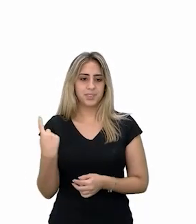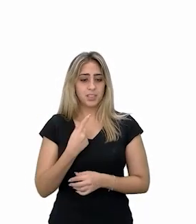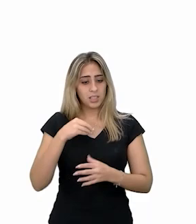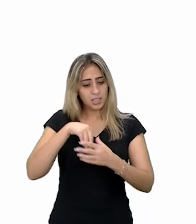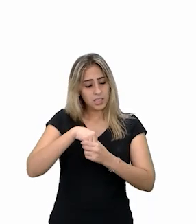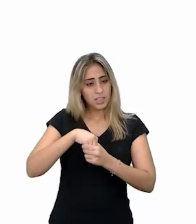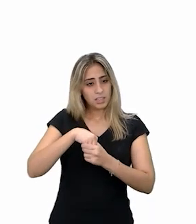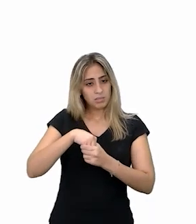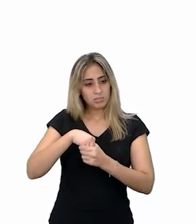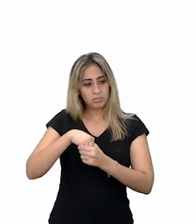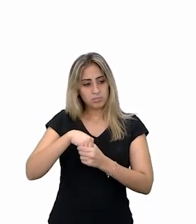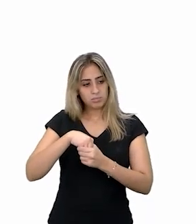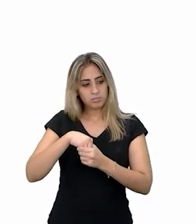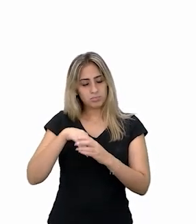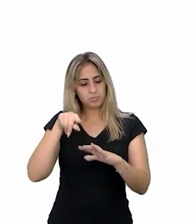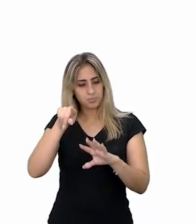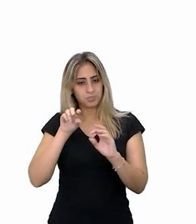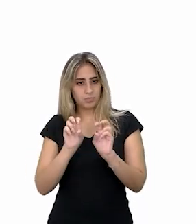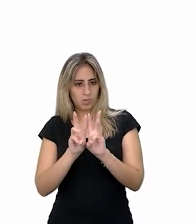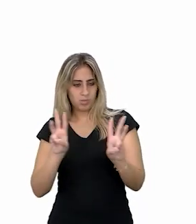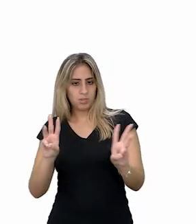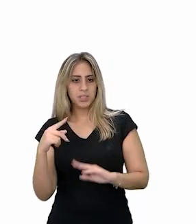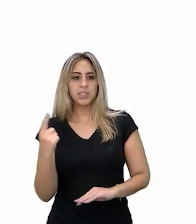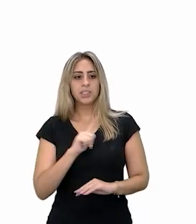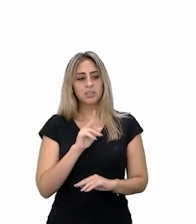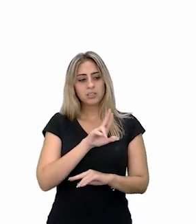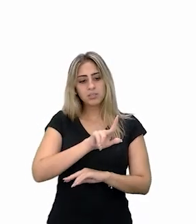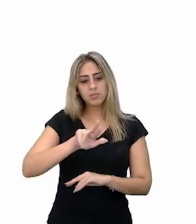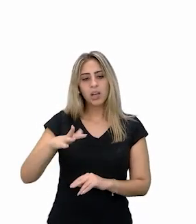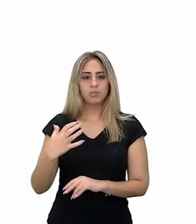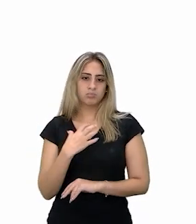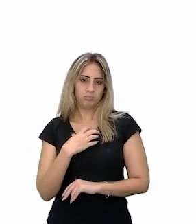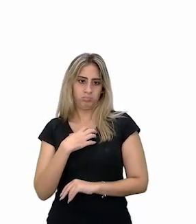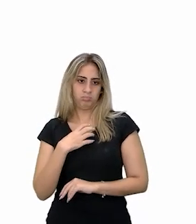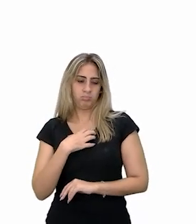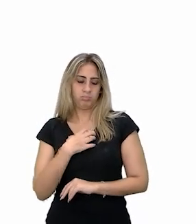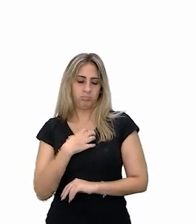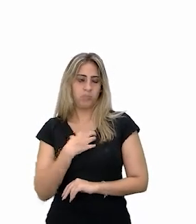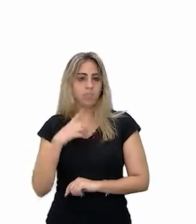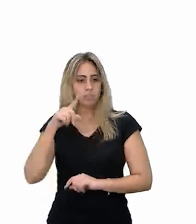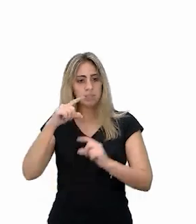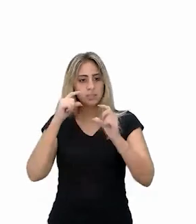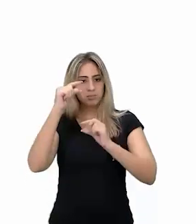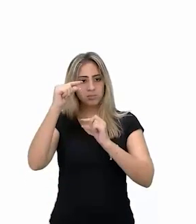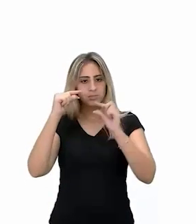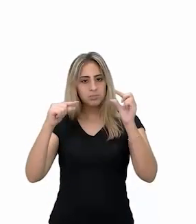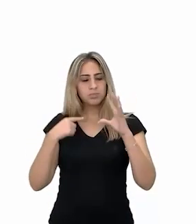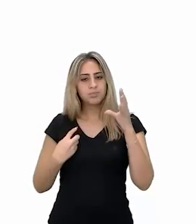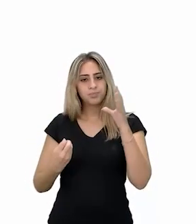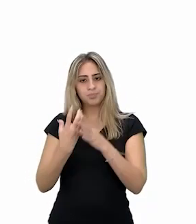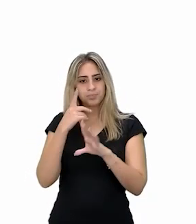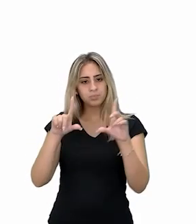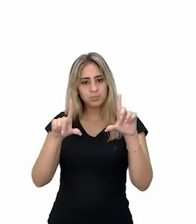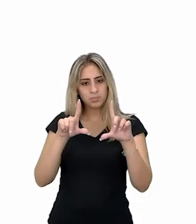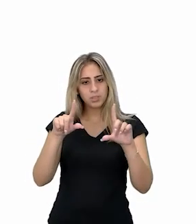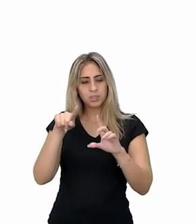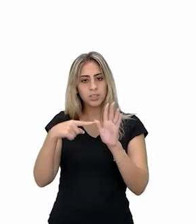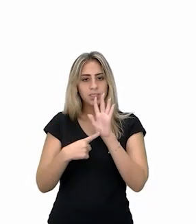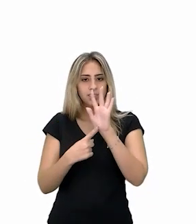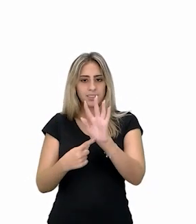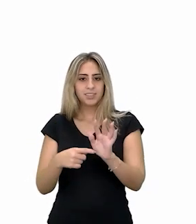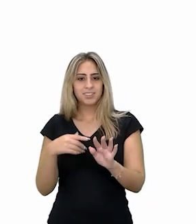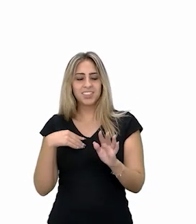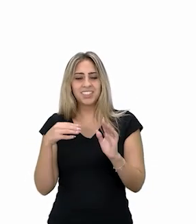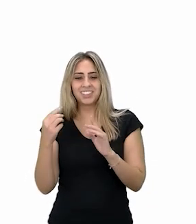dentro da plataforma, existem vários cards. Cards são esses quadradinhos, essas imagens que a gente está mostrando aqui no ponto